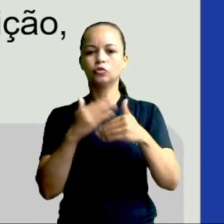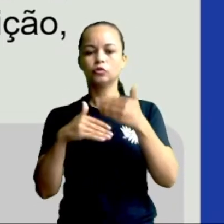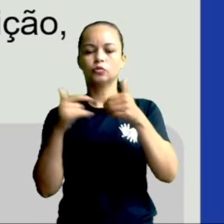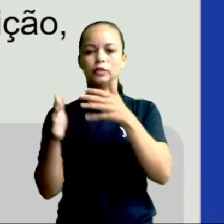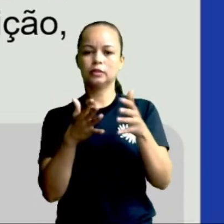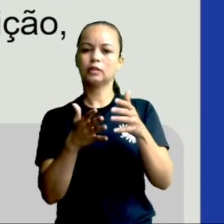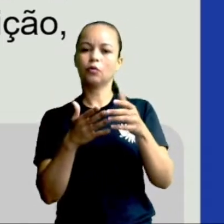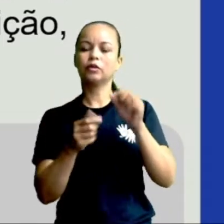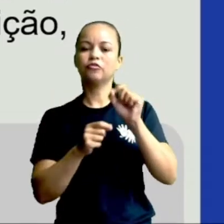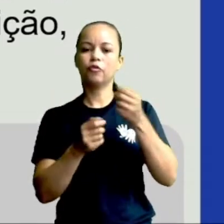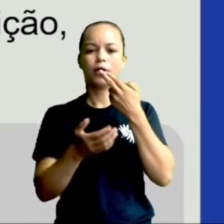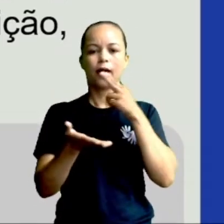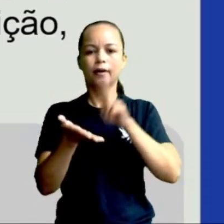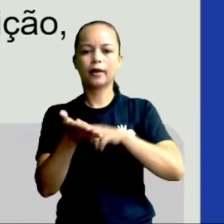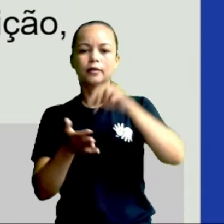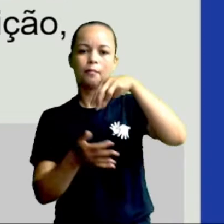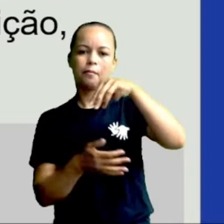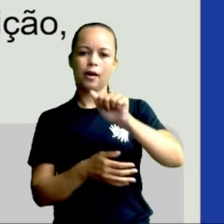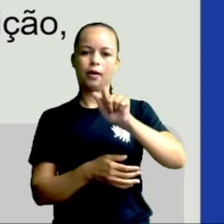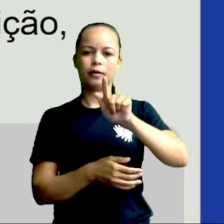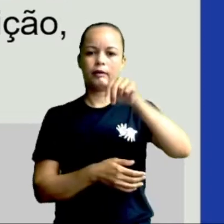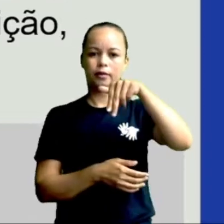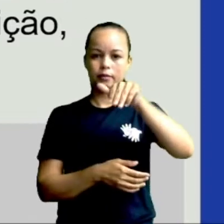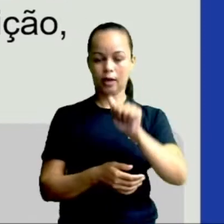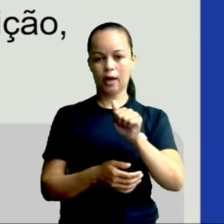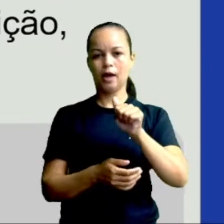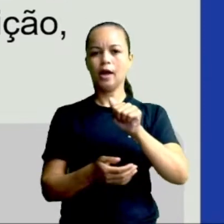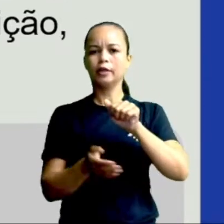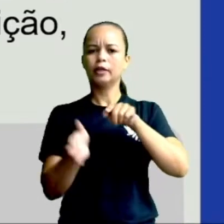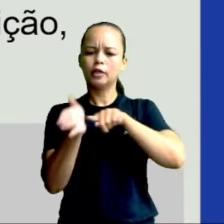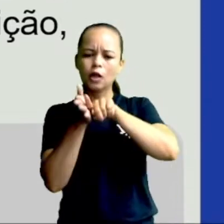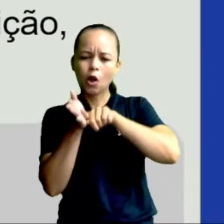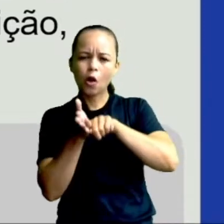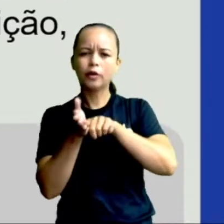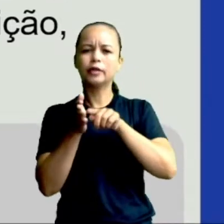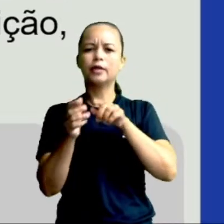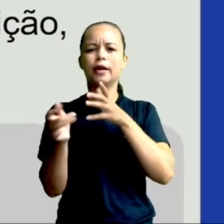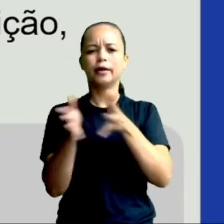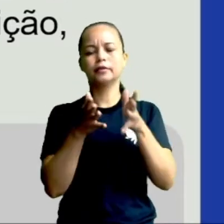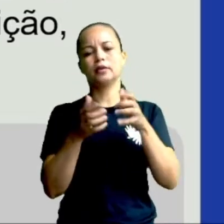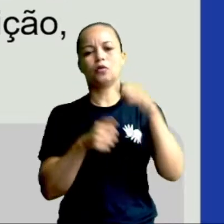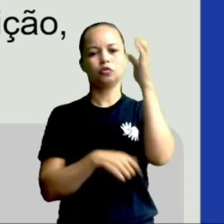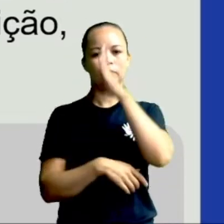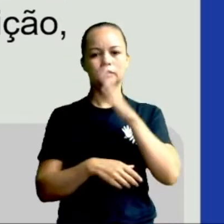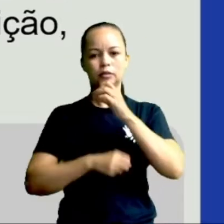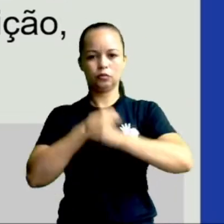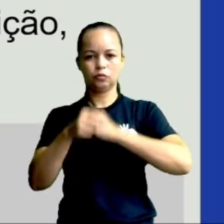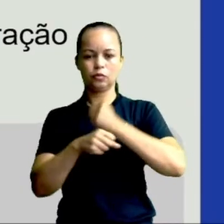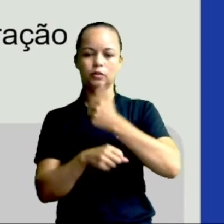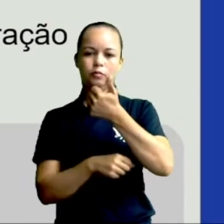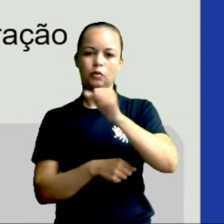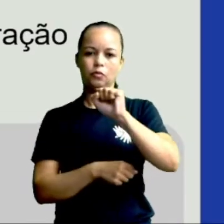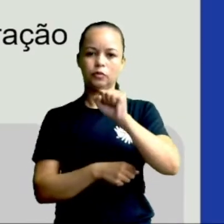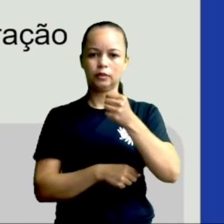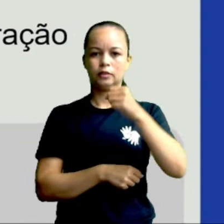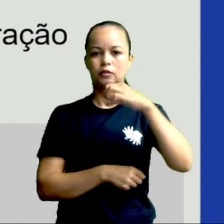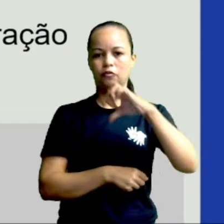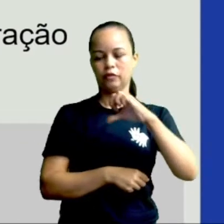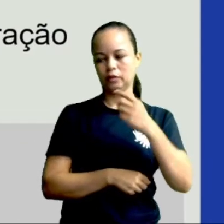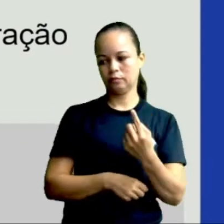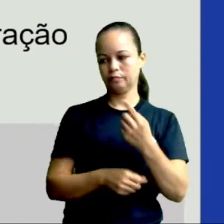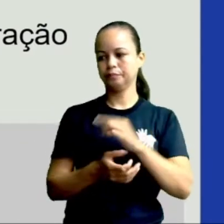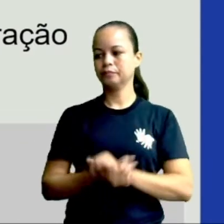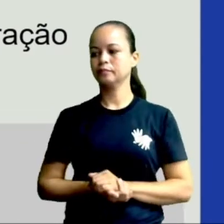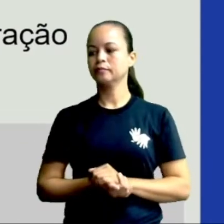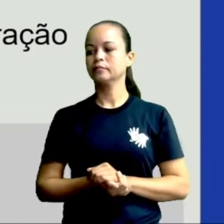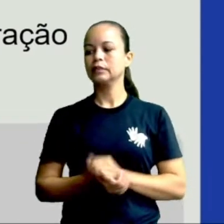lei maior que rege, que orienta os brasileiros, em 1891, tá? E aí